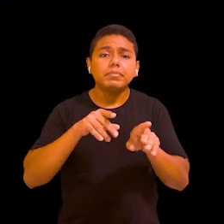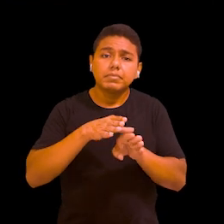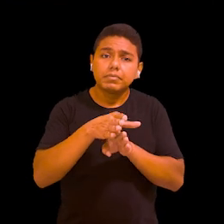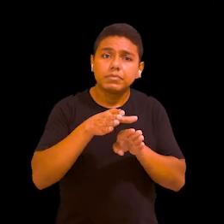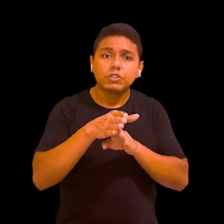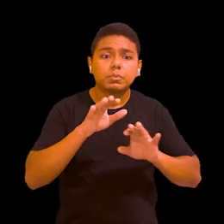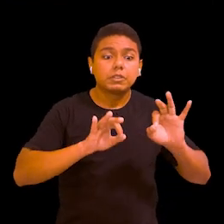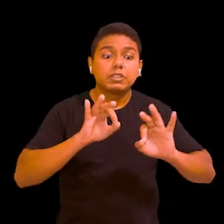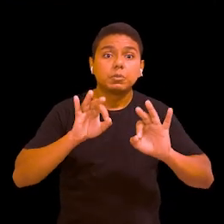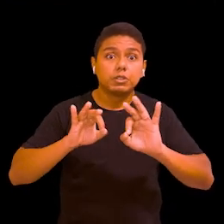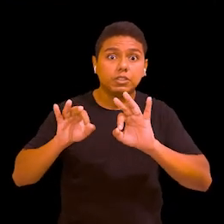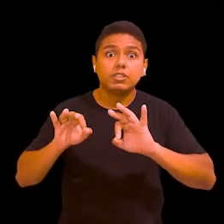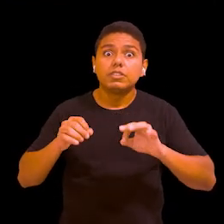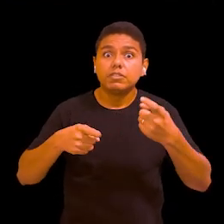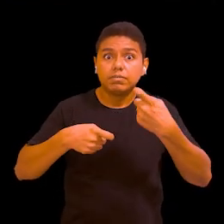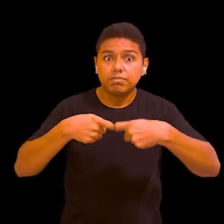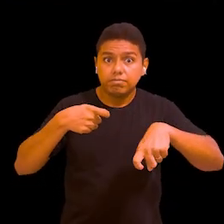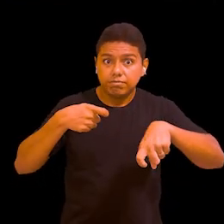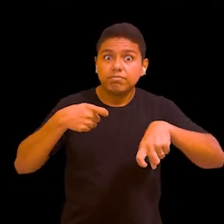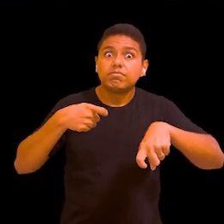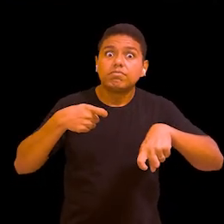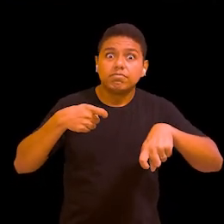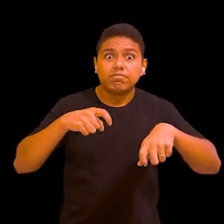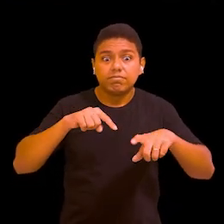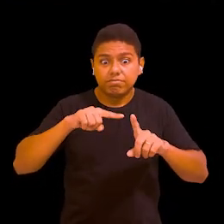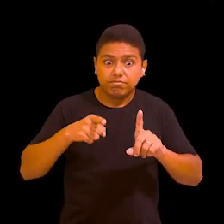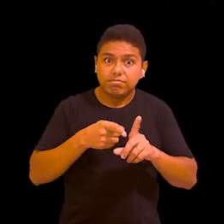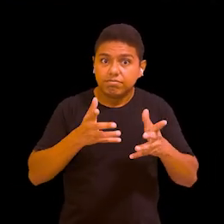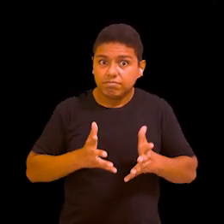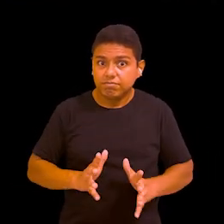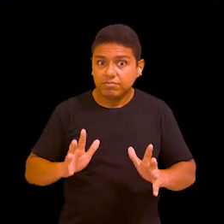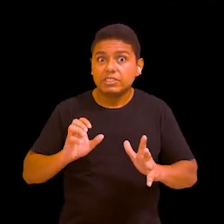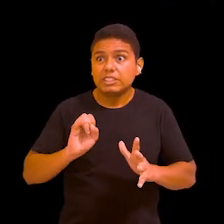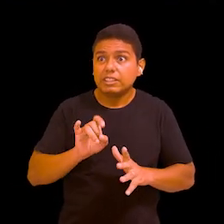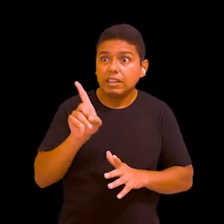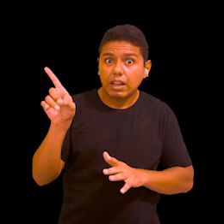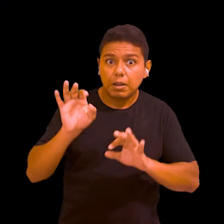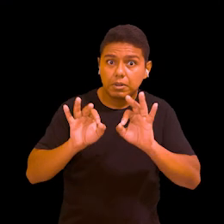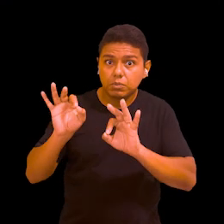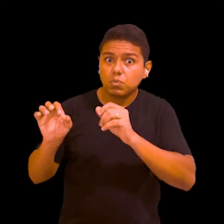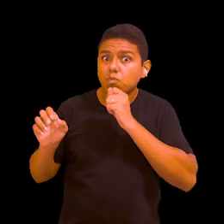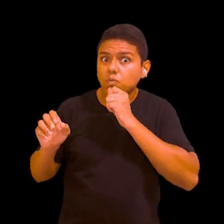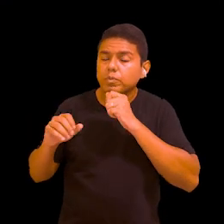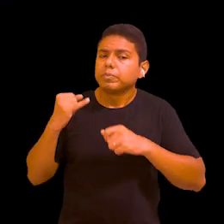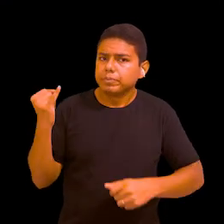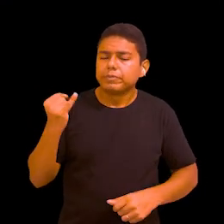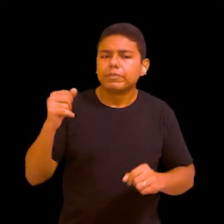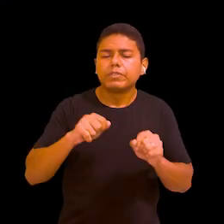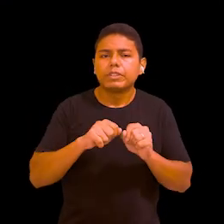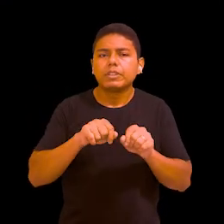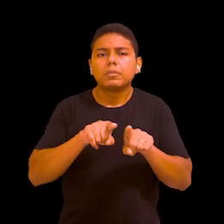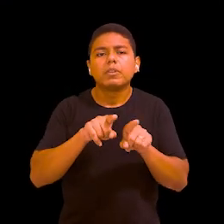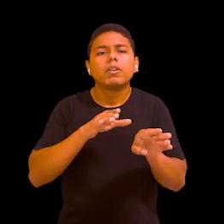planejamento reprodutivo, especialmente se não foi feito na maternidade, e orientar e